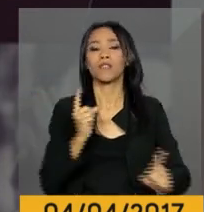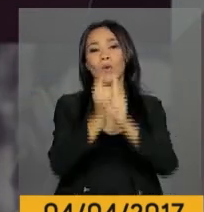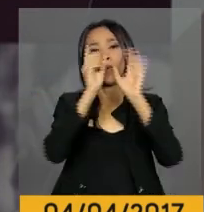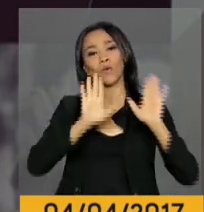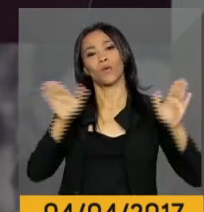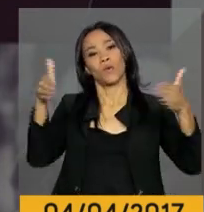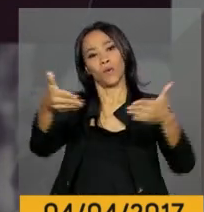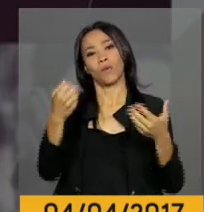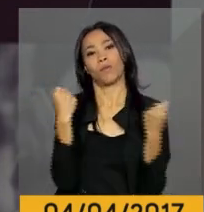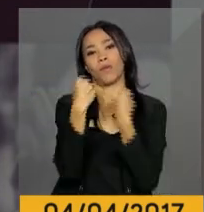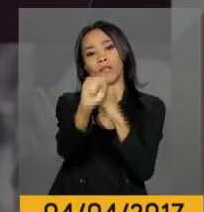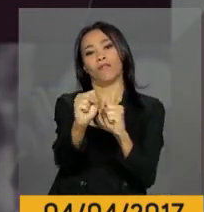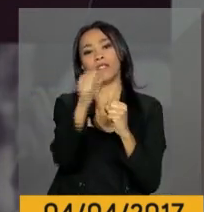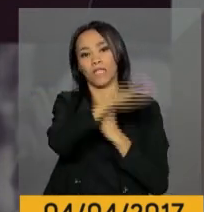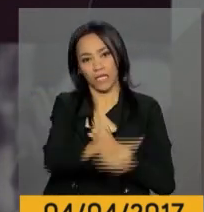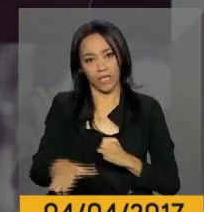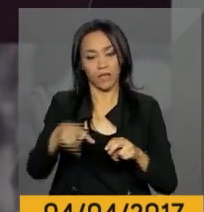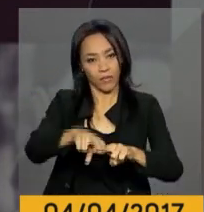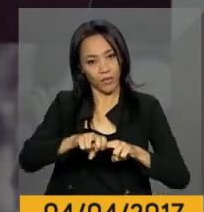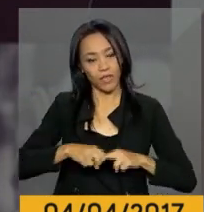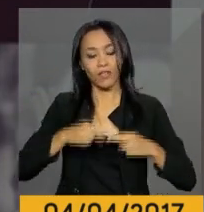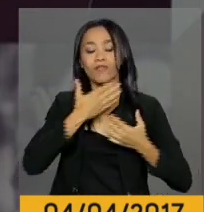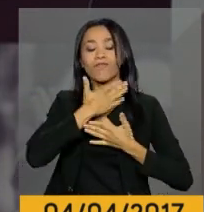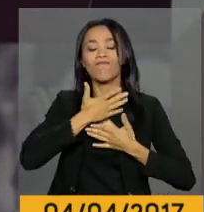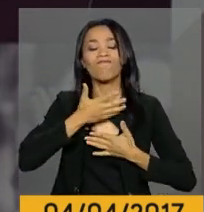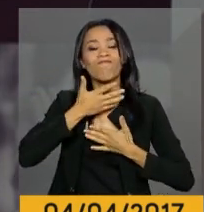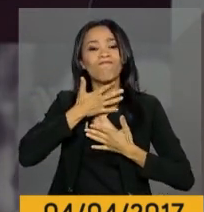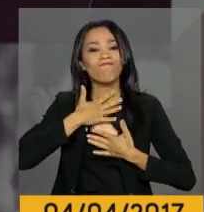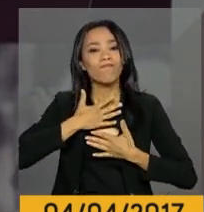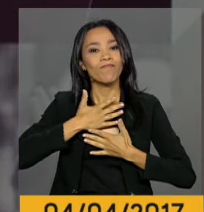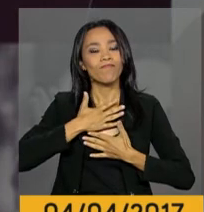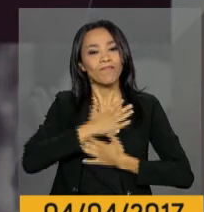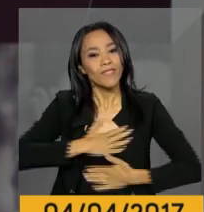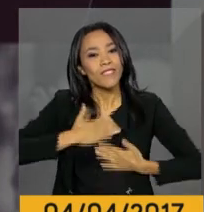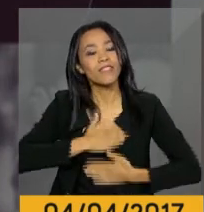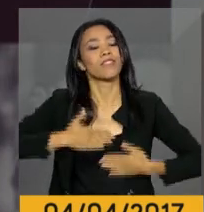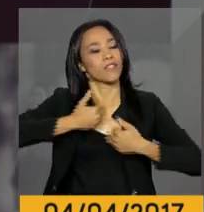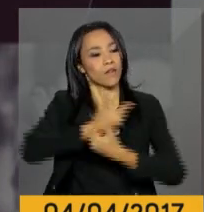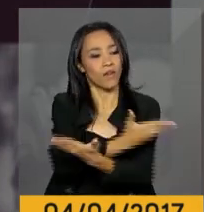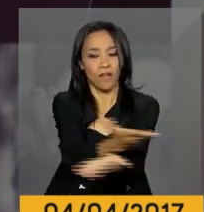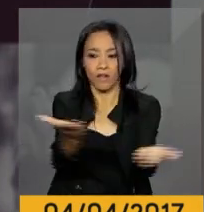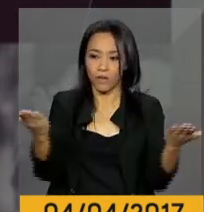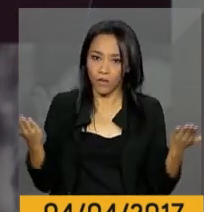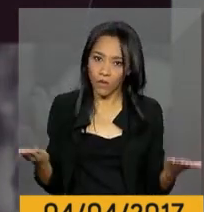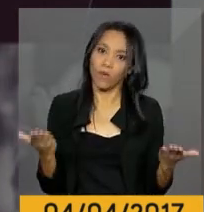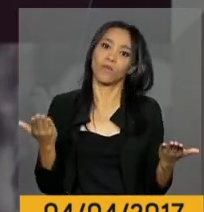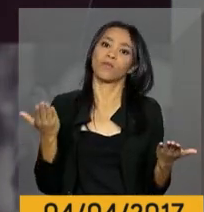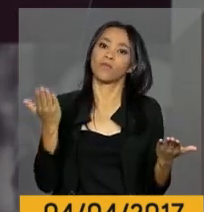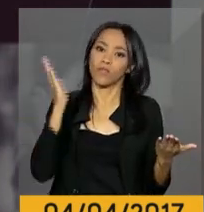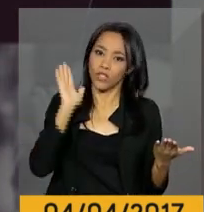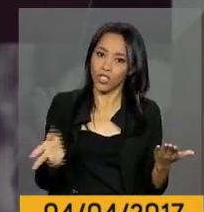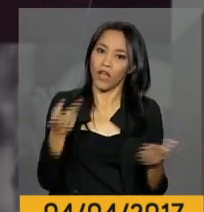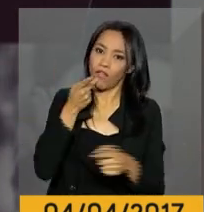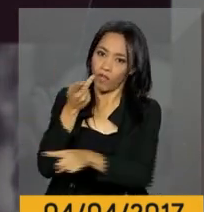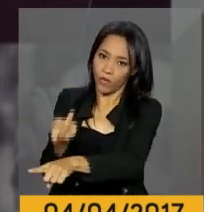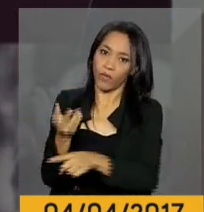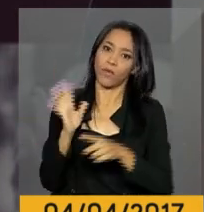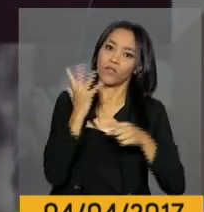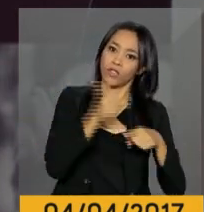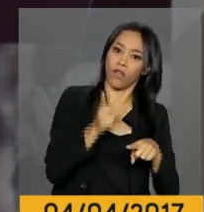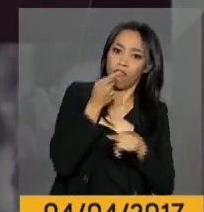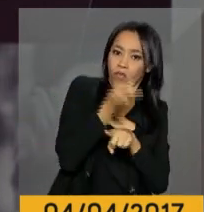da Criança. E por isso mesmo, desejo a todos, como já o fez Sua Majestade, como fez o Paulo